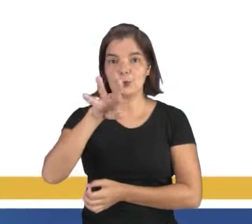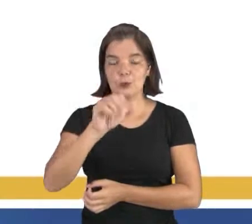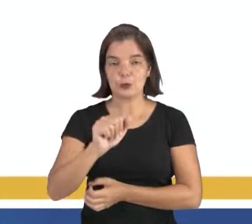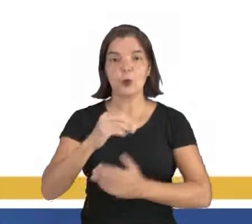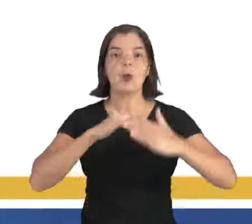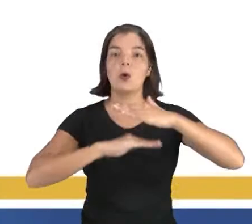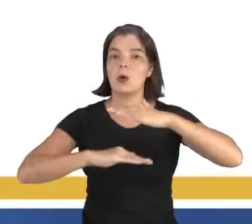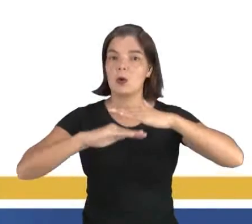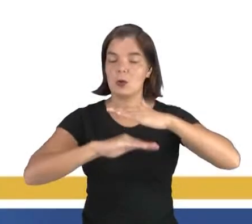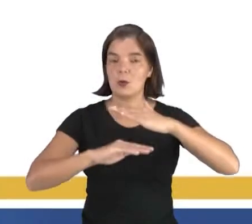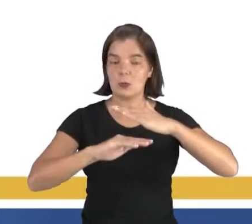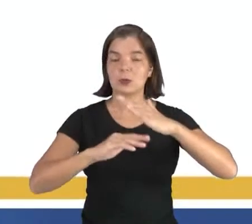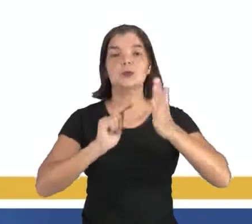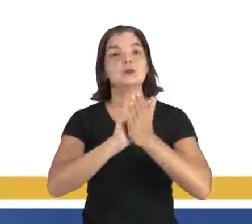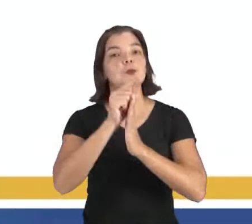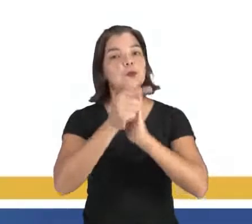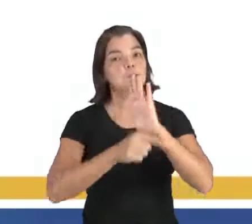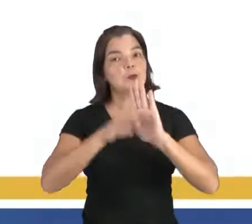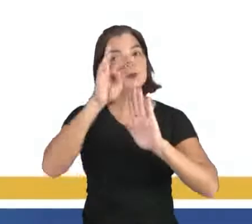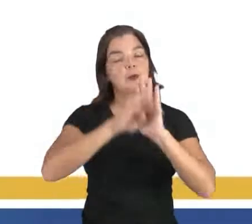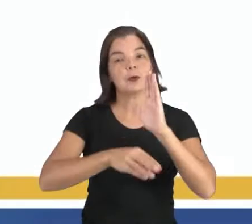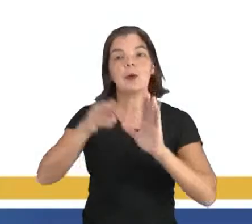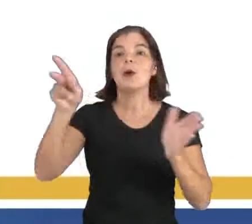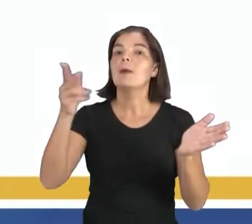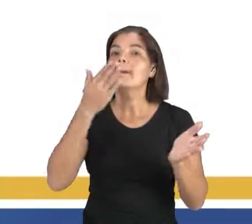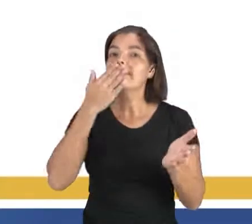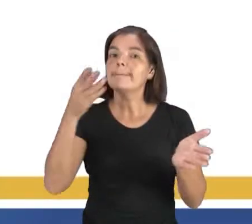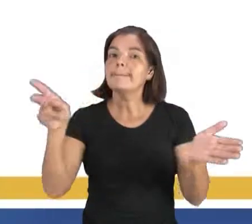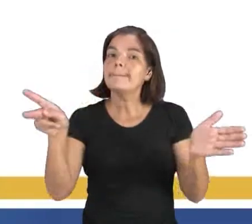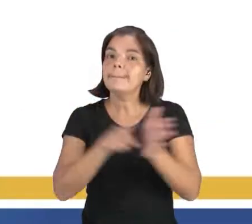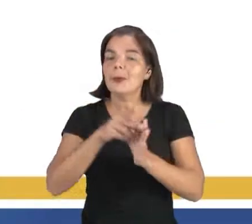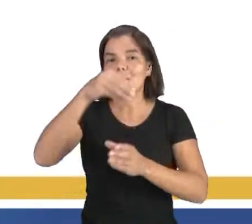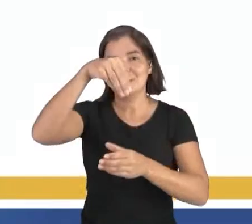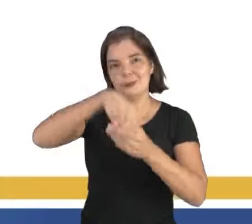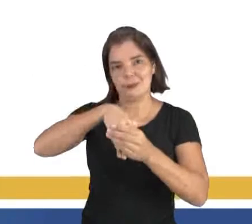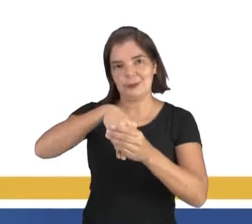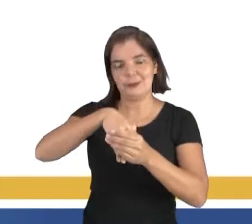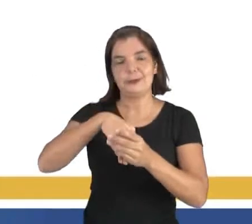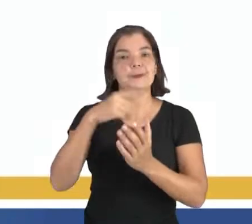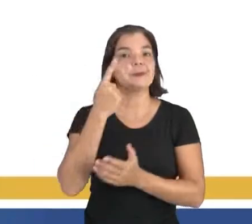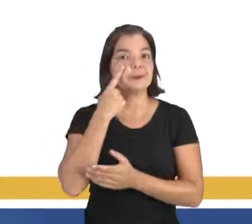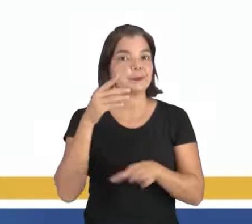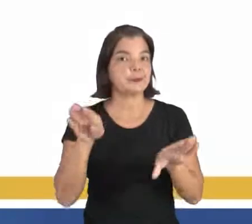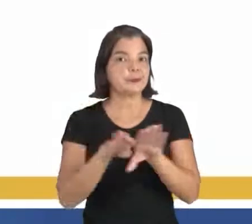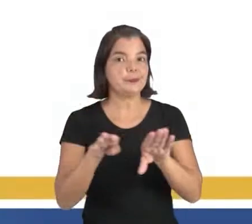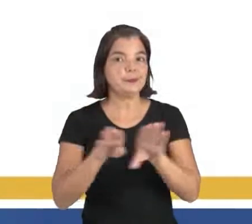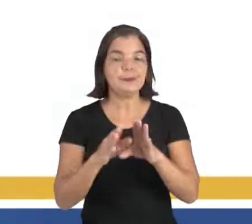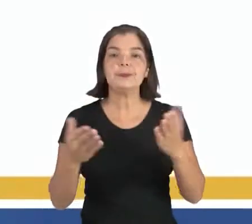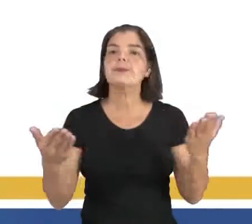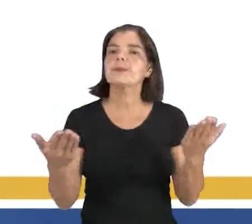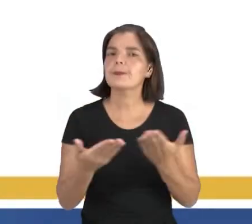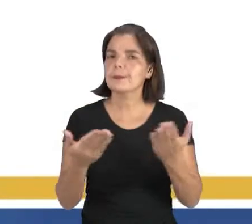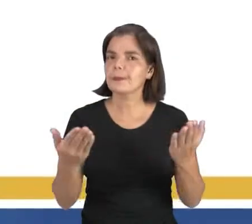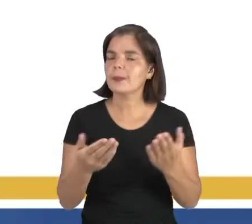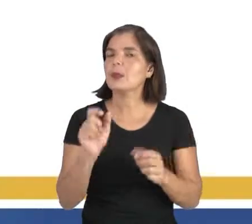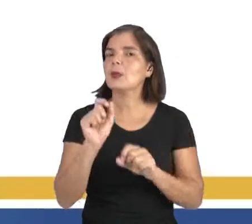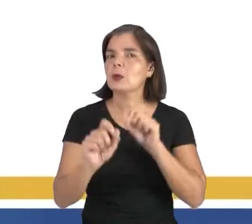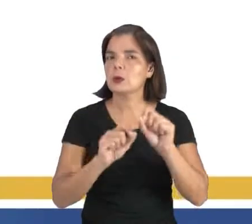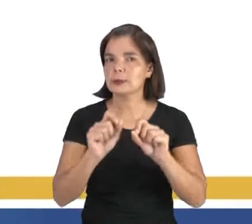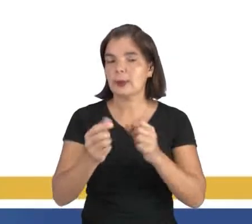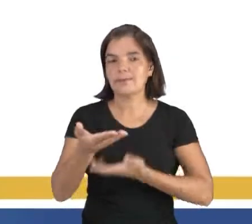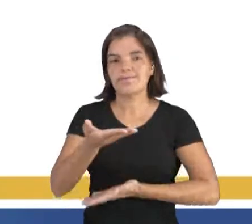temos os gêneros textuais que pertencem aos tipos textuais. Vimos agora e devemos estabelecer